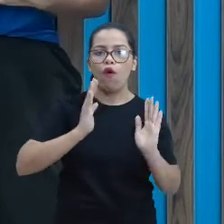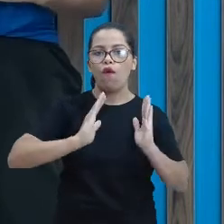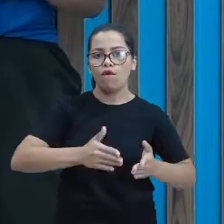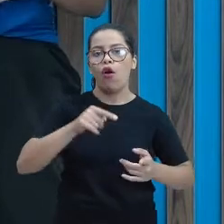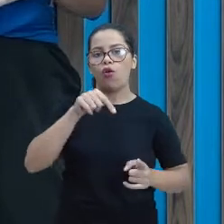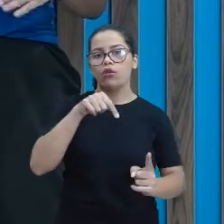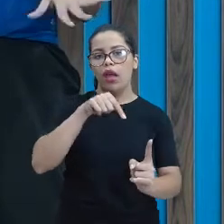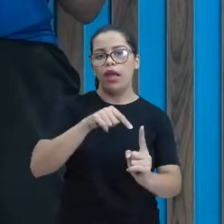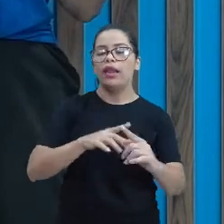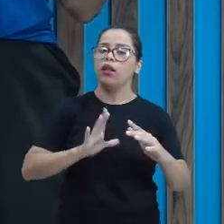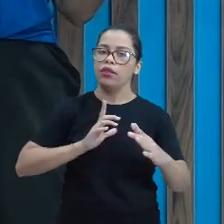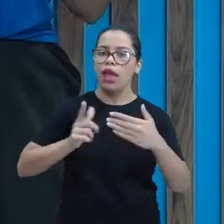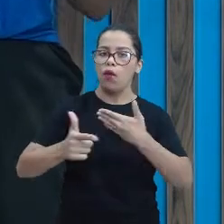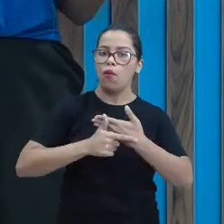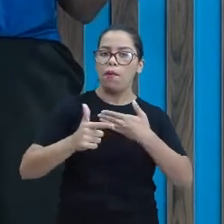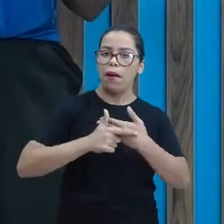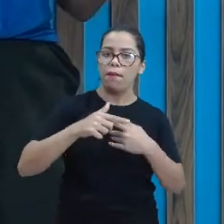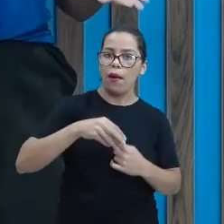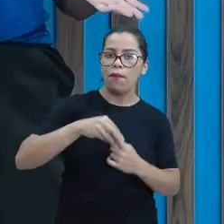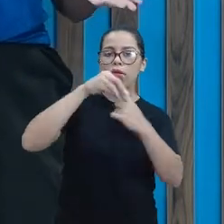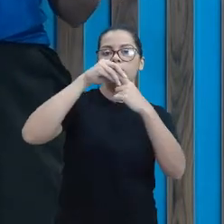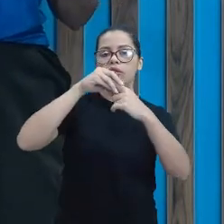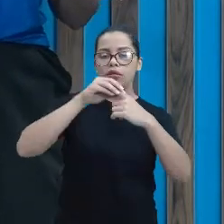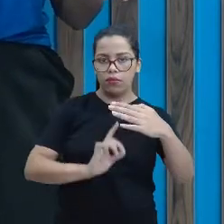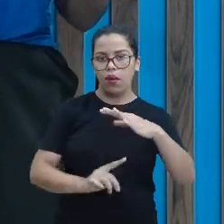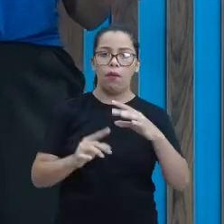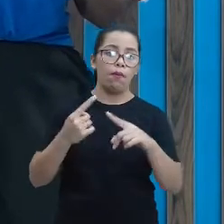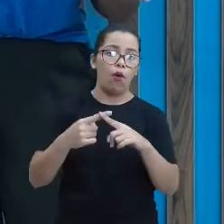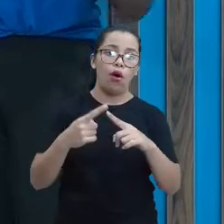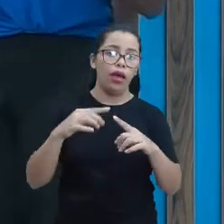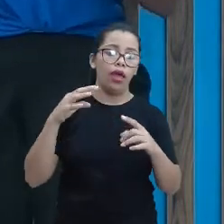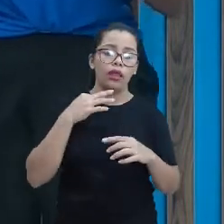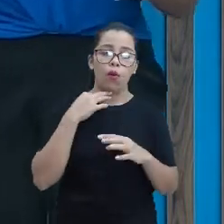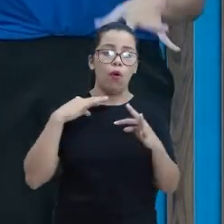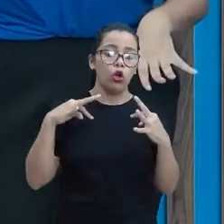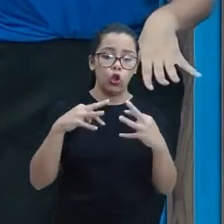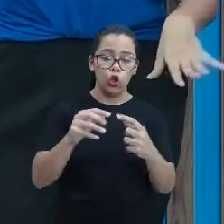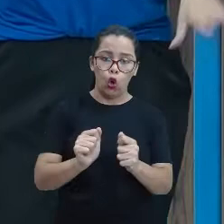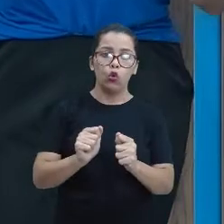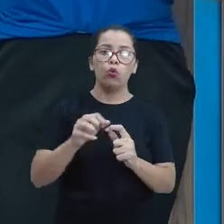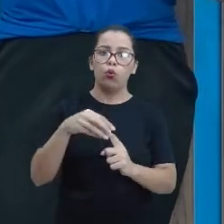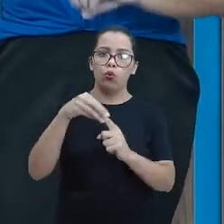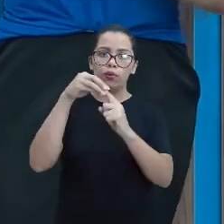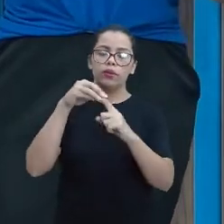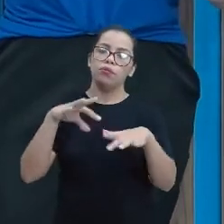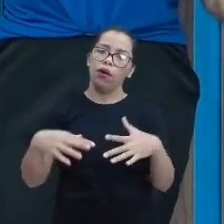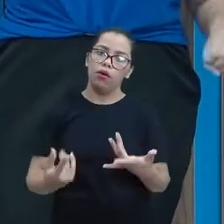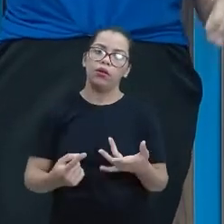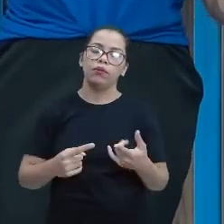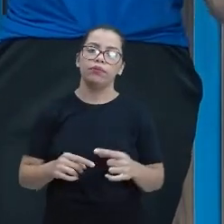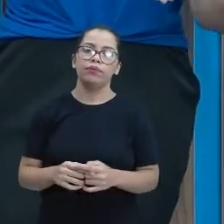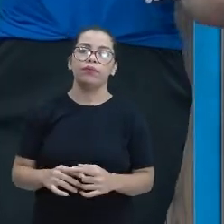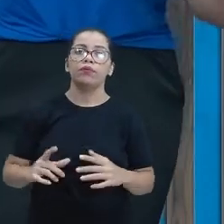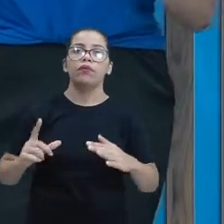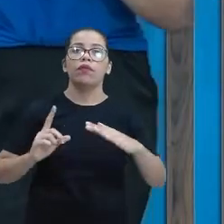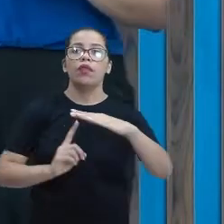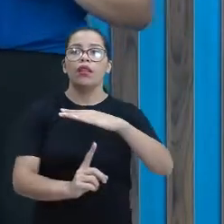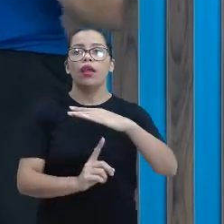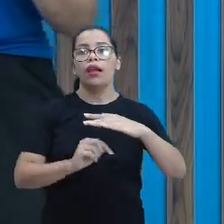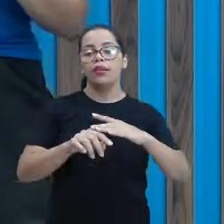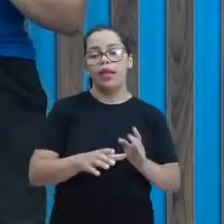importante. Já que nem todo mundo pode ser protagonista, né? Então, a gente tem protagonista e o